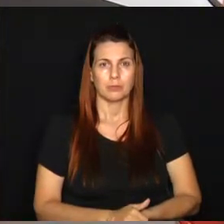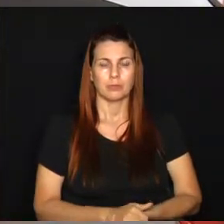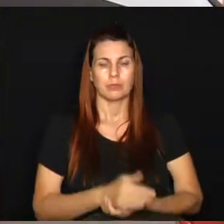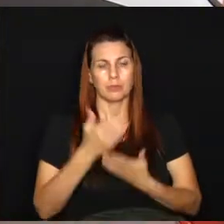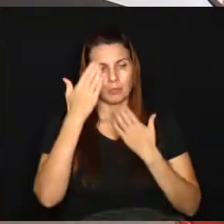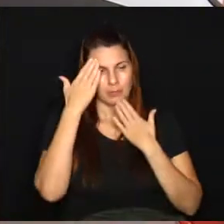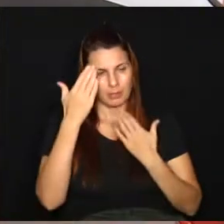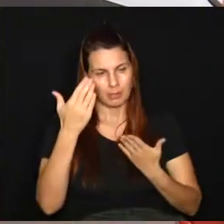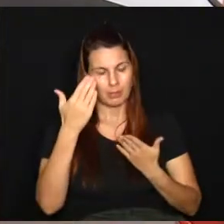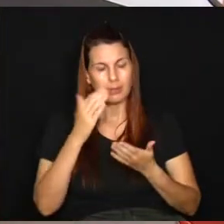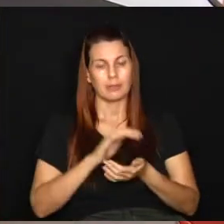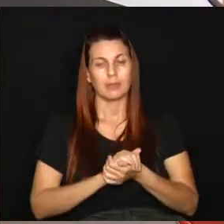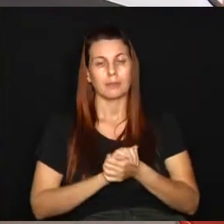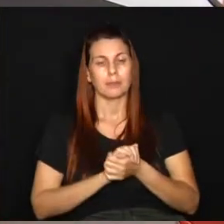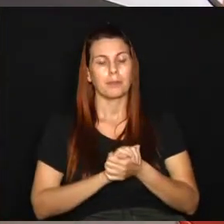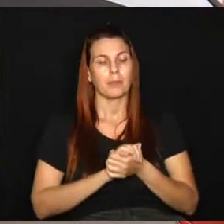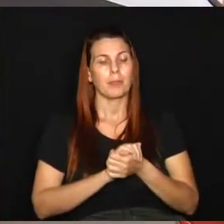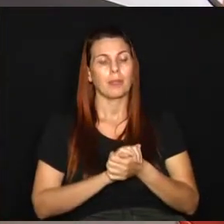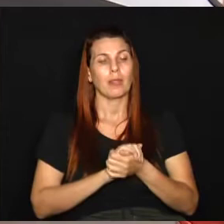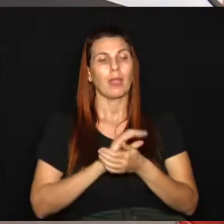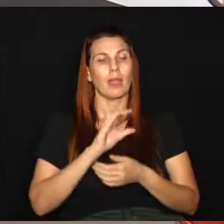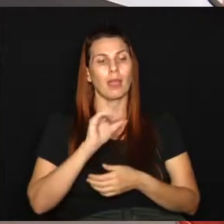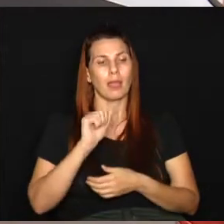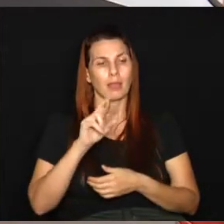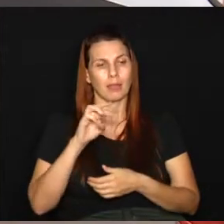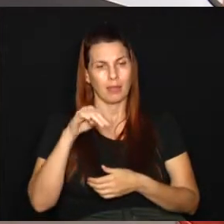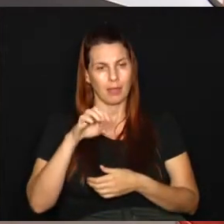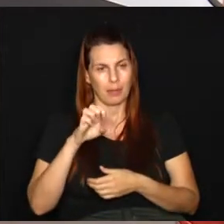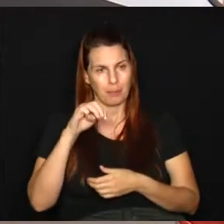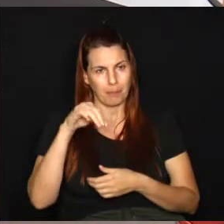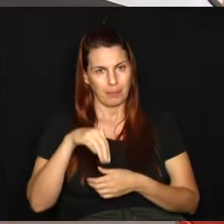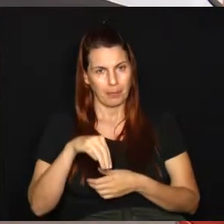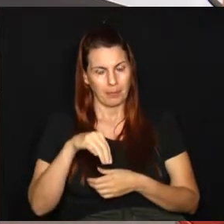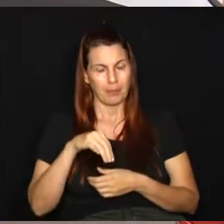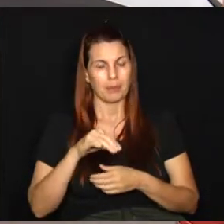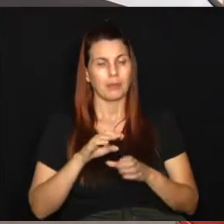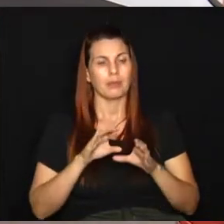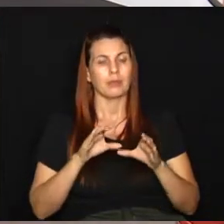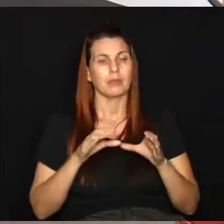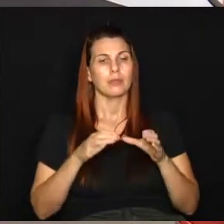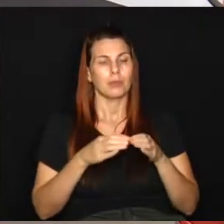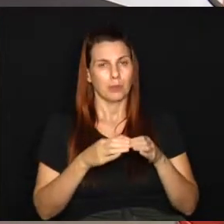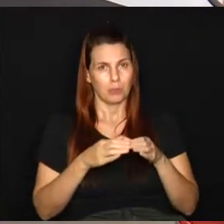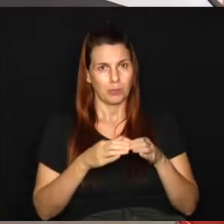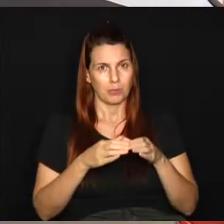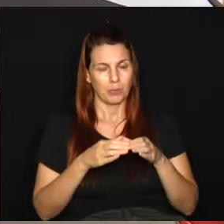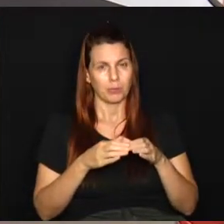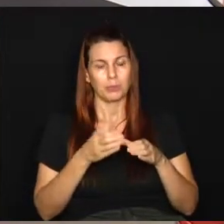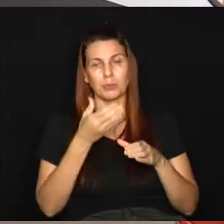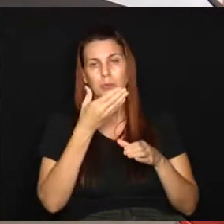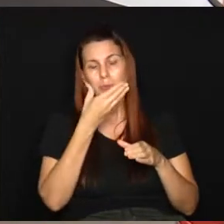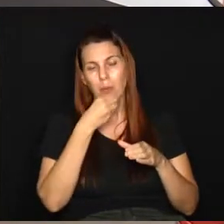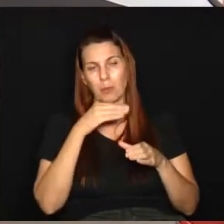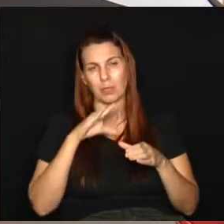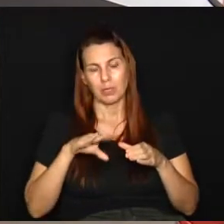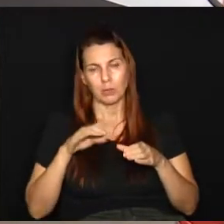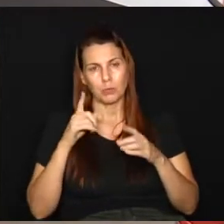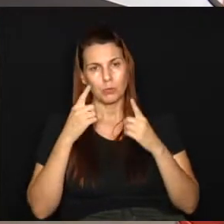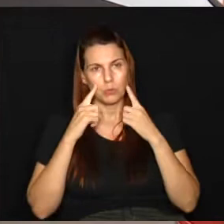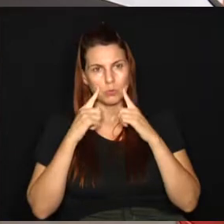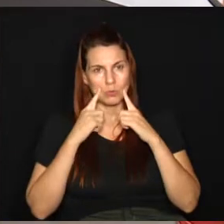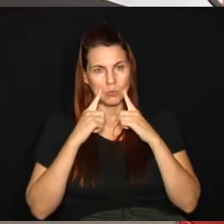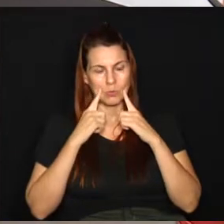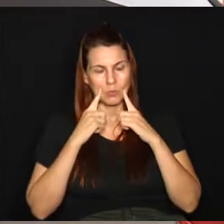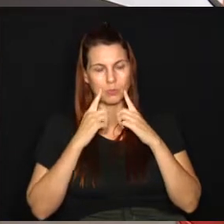Obrigada, Thalita. Eu vou passar para a dona Carmen, que é lá da comunidade do Menino Chorão, para a dona